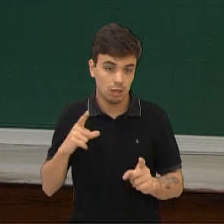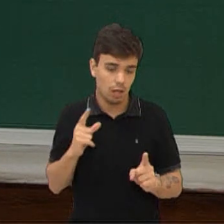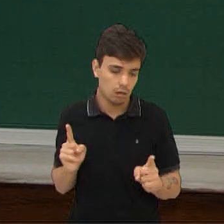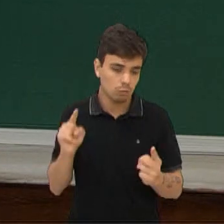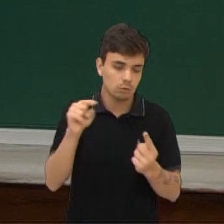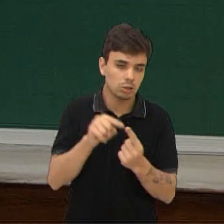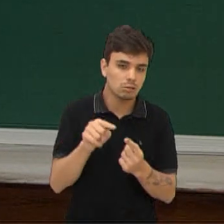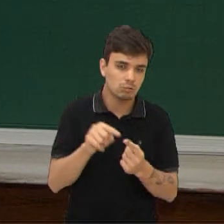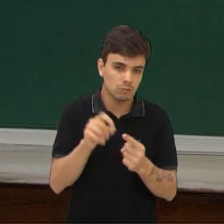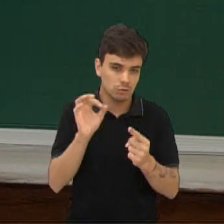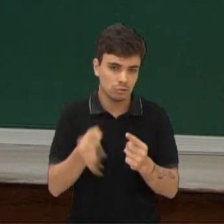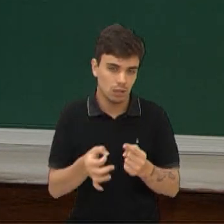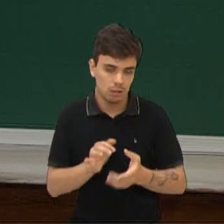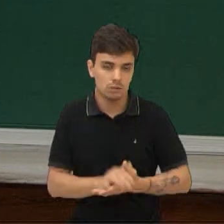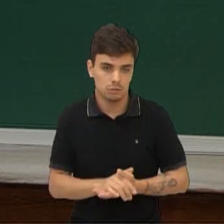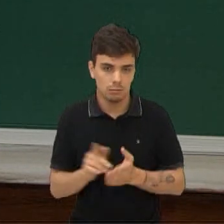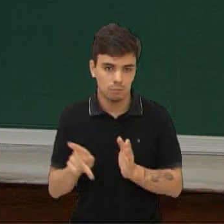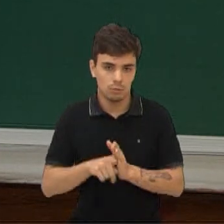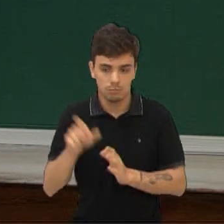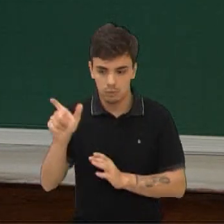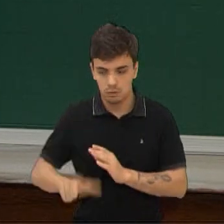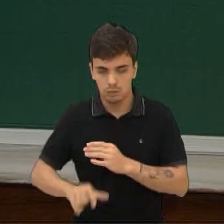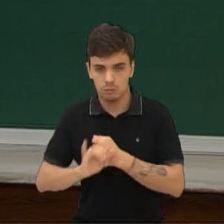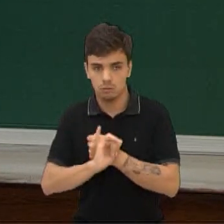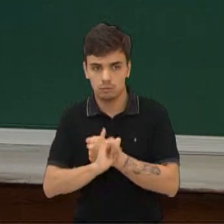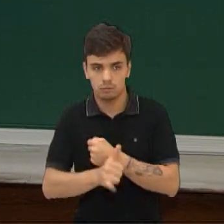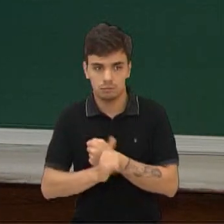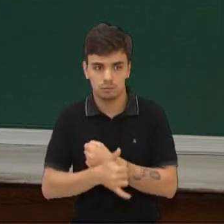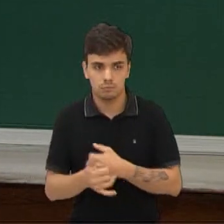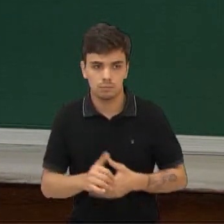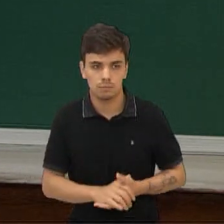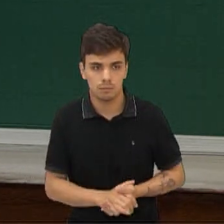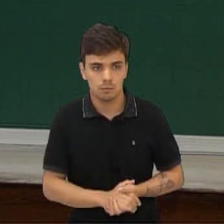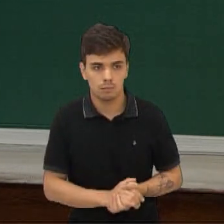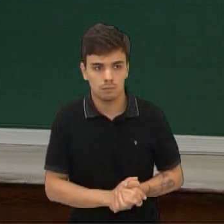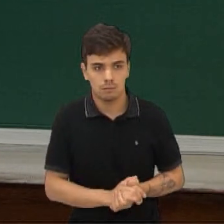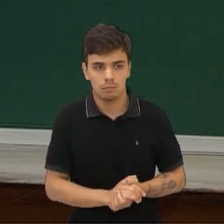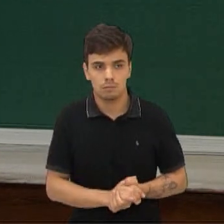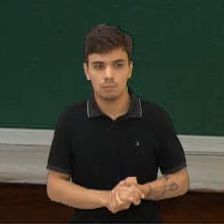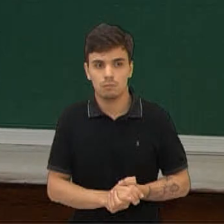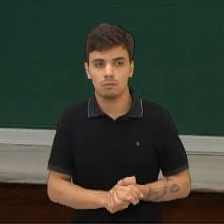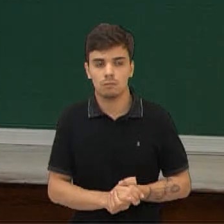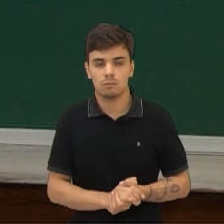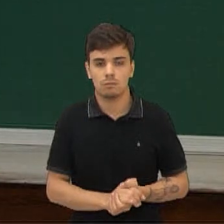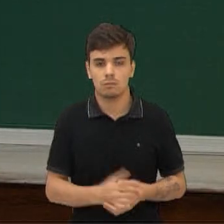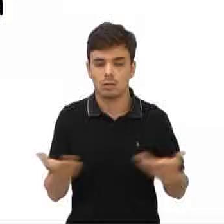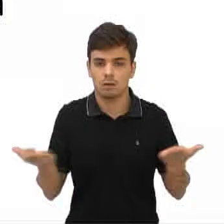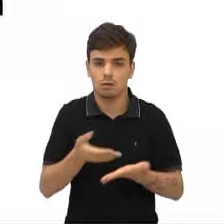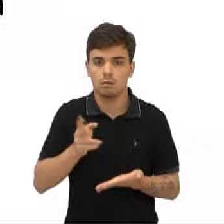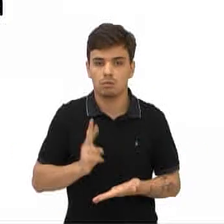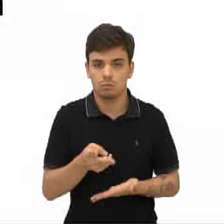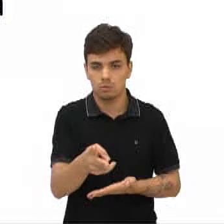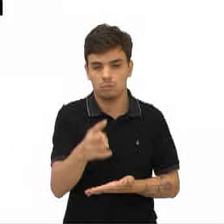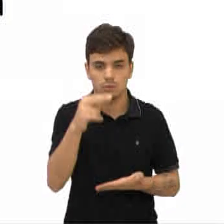com a intencionalidade ali da cronista, tá bom? Vamos lá? Vamos continuar a